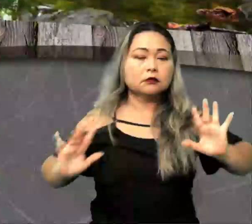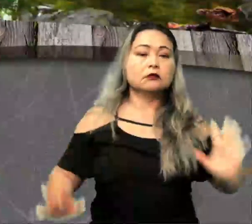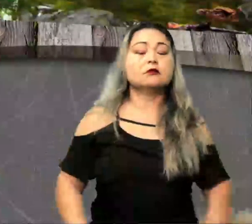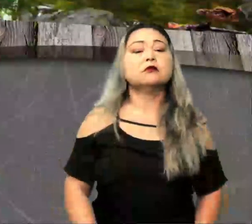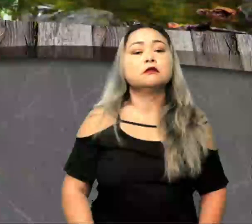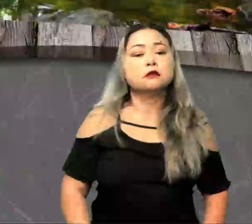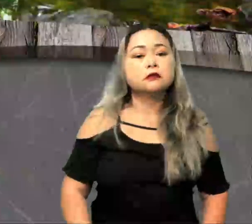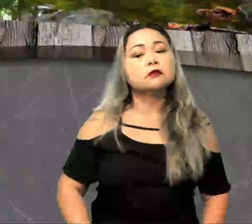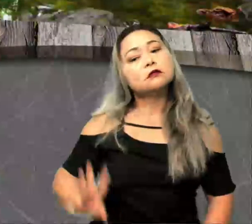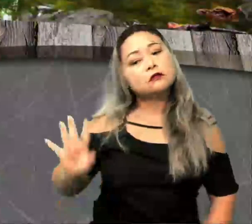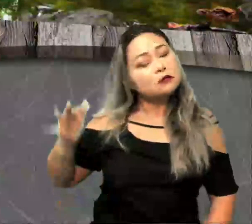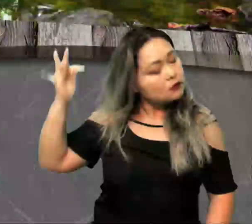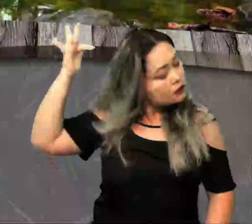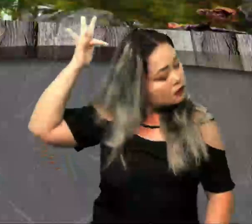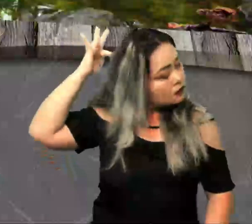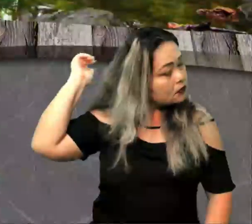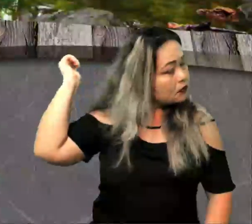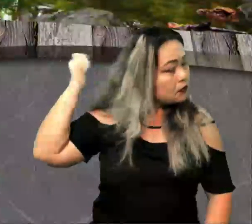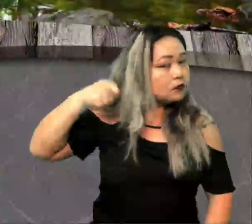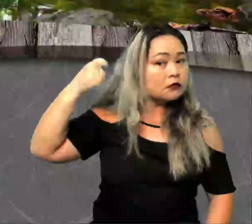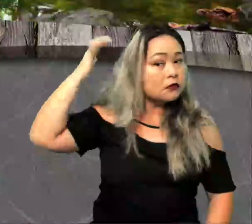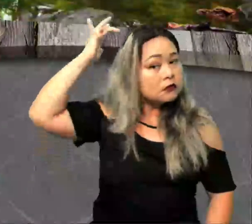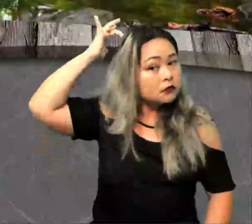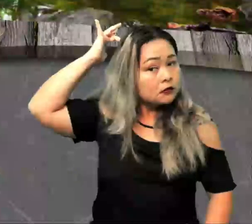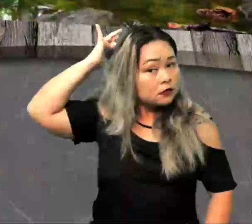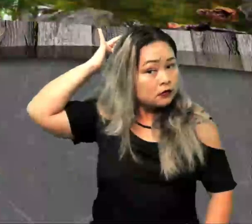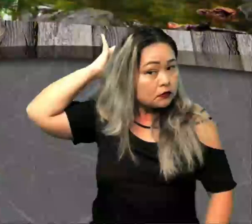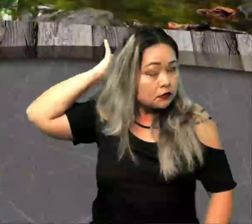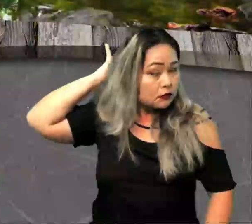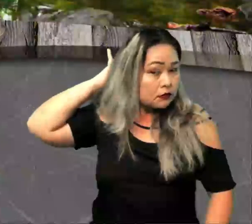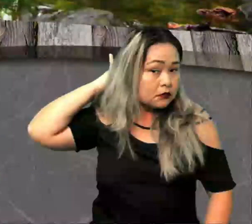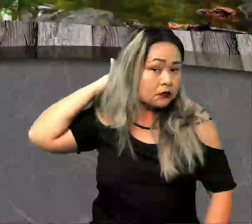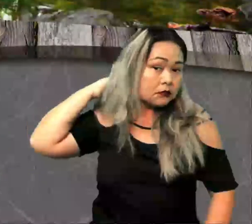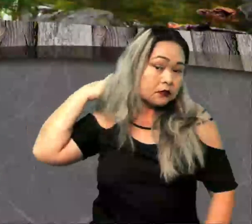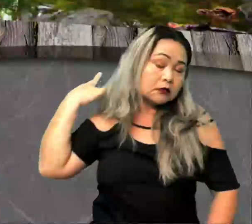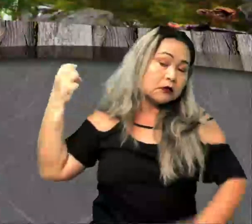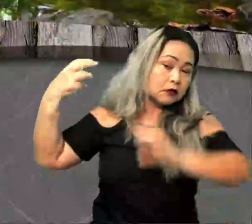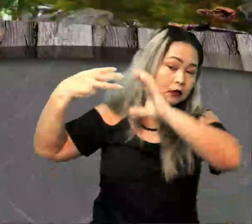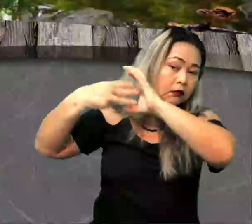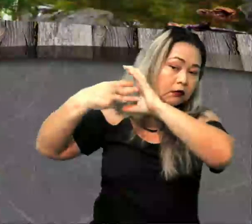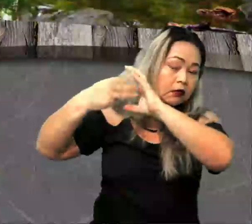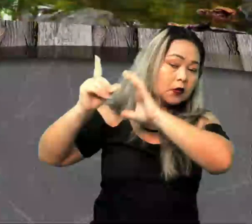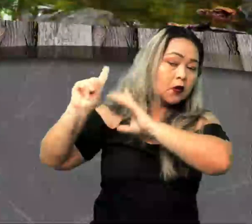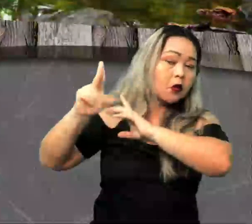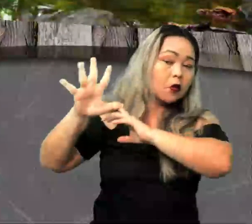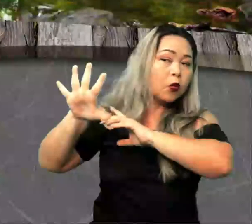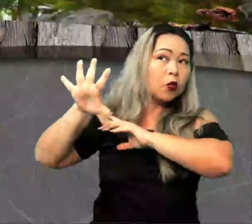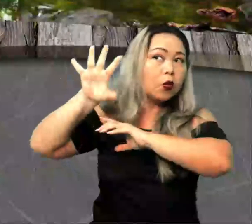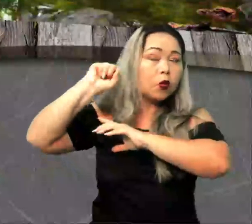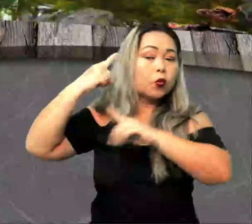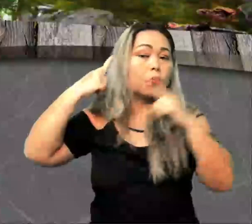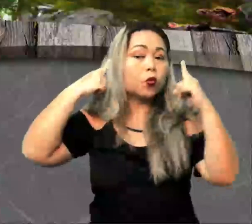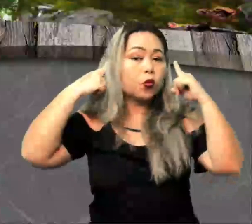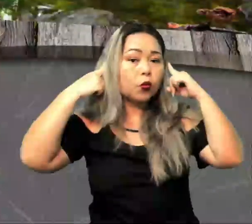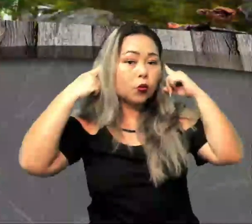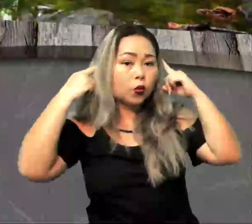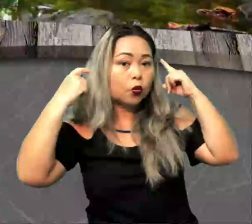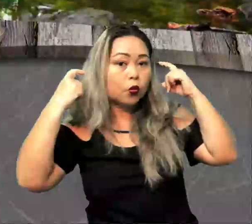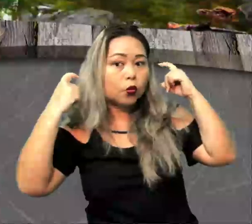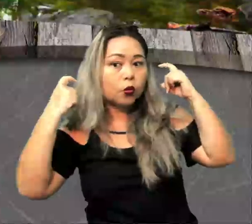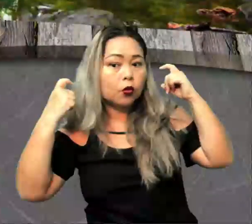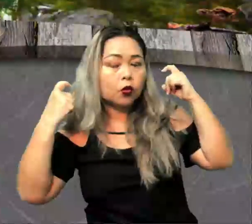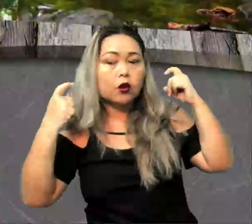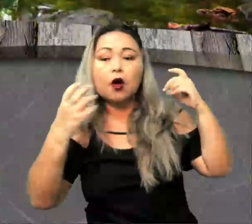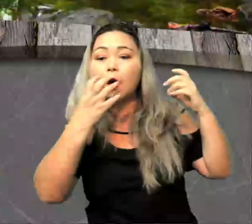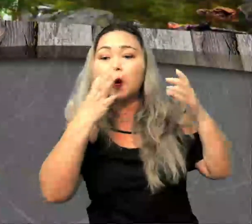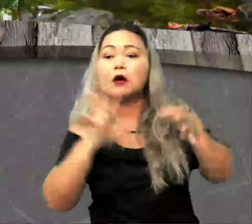outro. E assim, permitindo que você, quando ouve um barulho, né? Olha, o